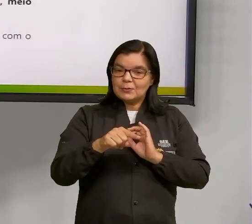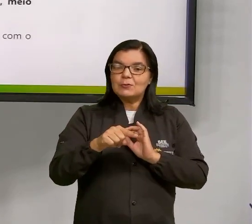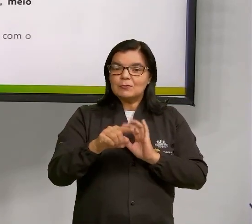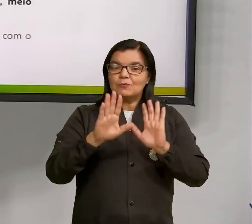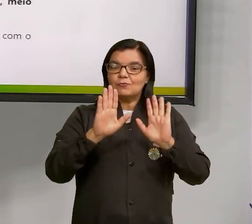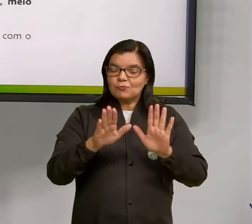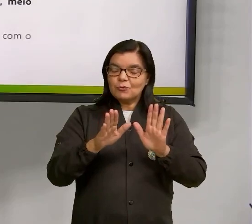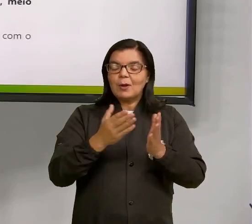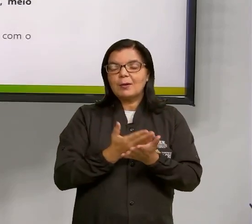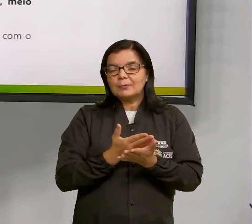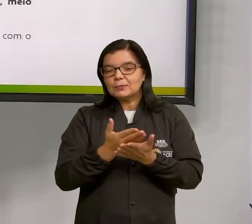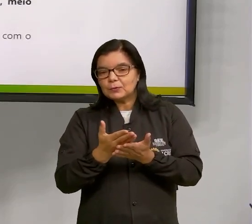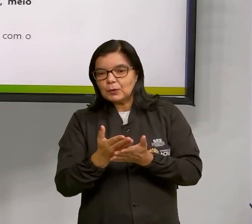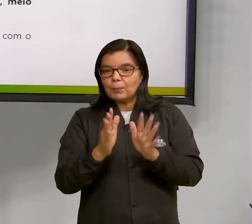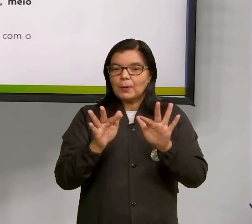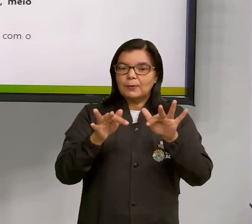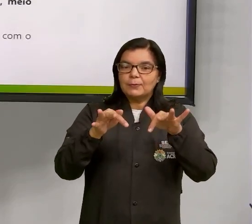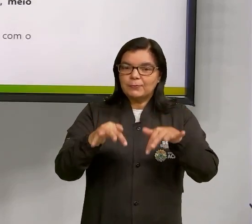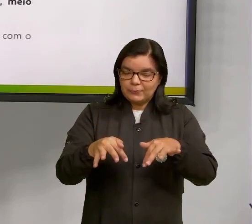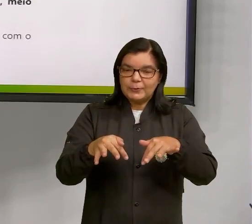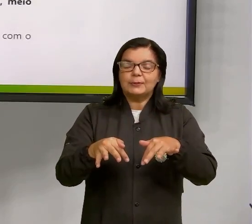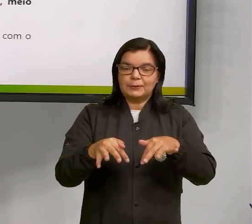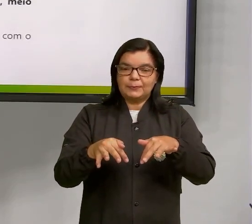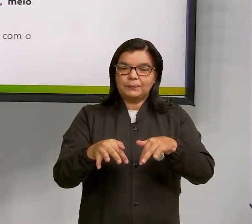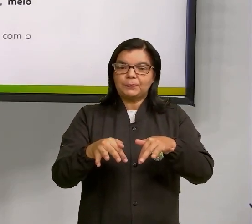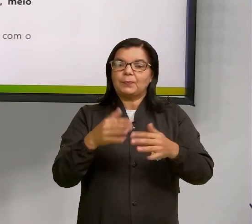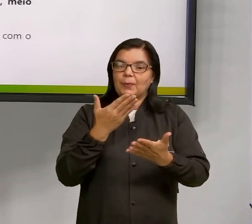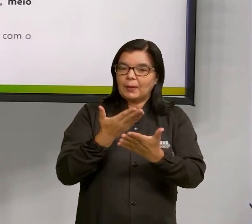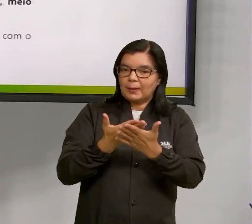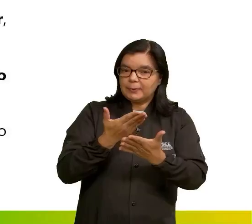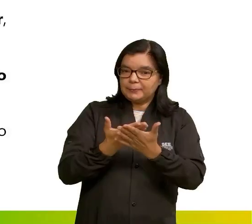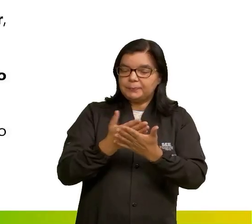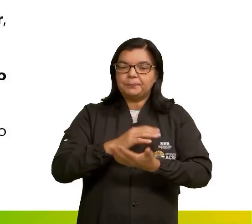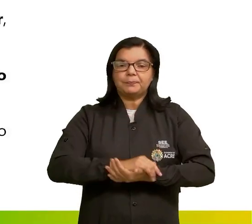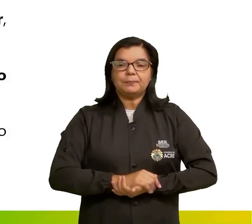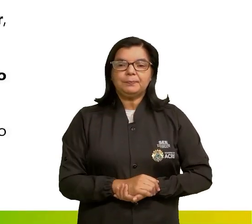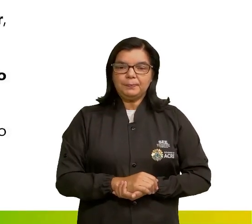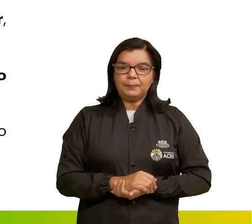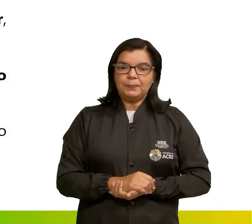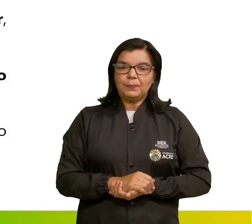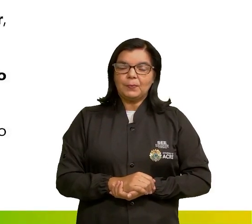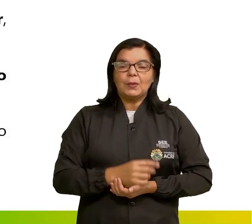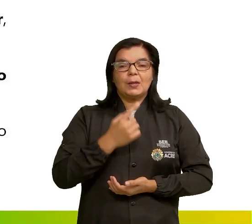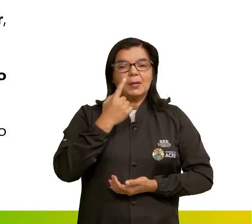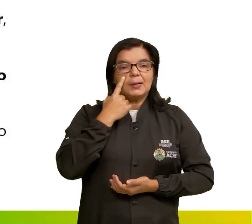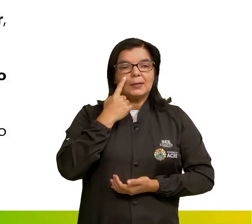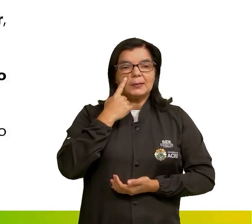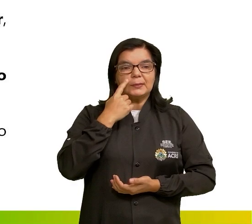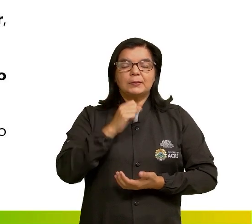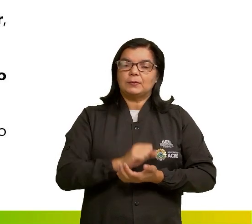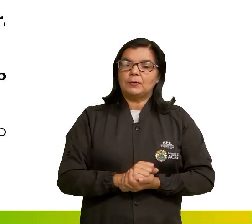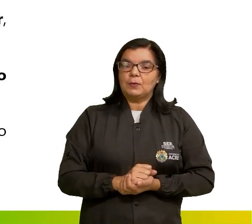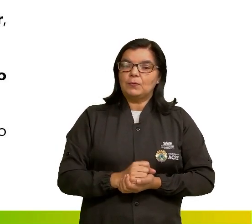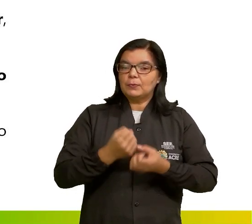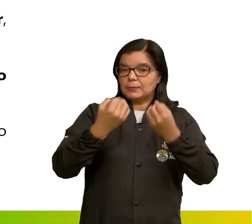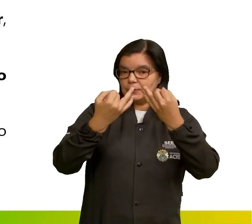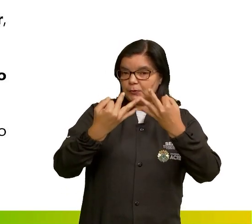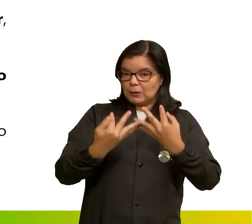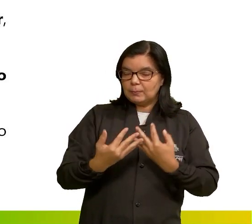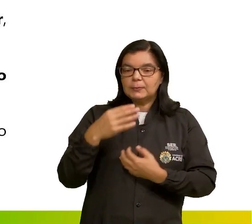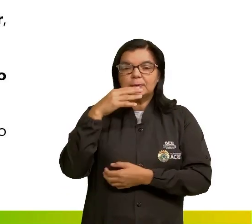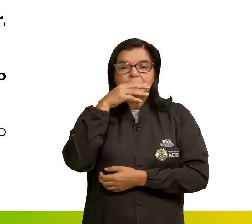já caminhando para a conclusão e finalização da nossa videoaula. Então, em tela, vou fazer aqui a leitura